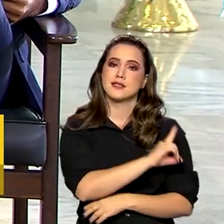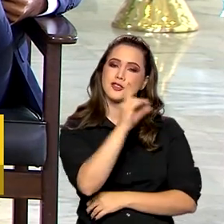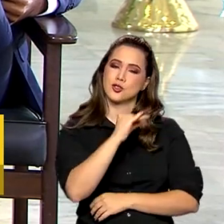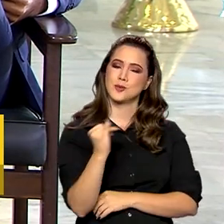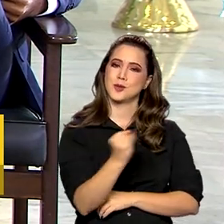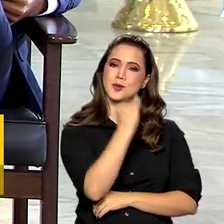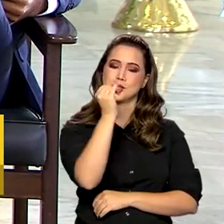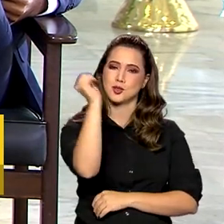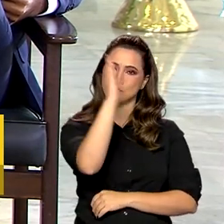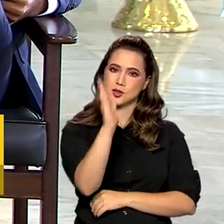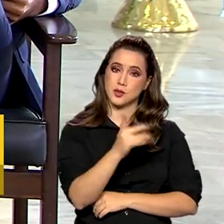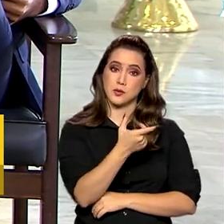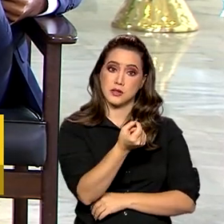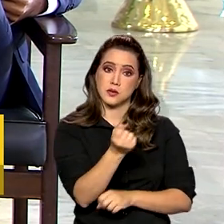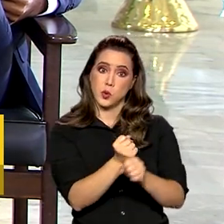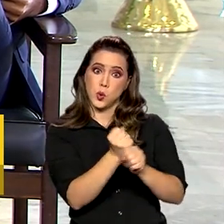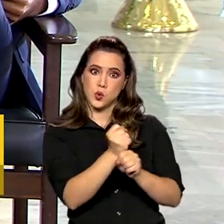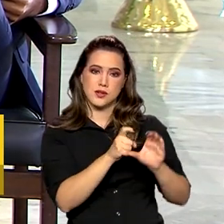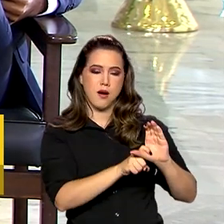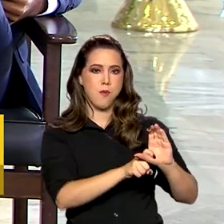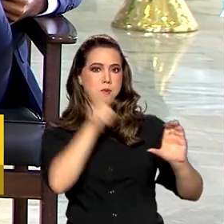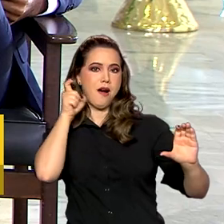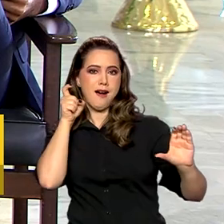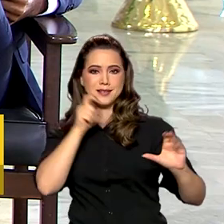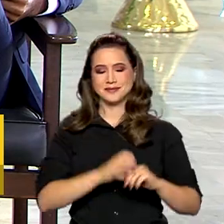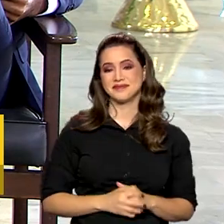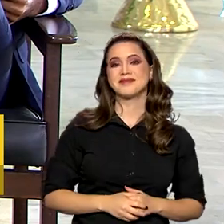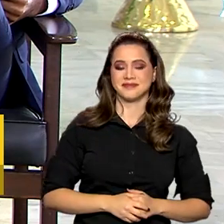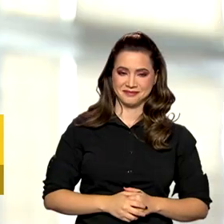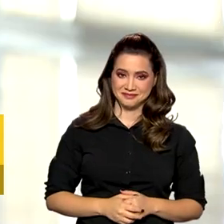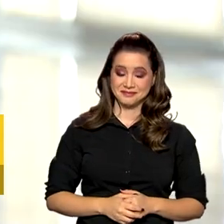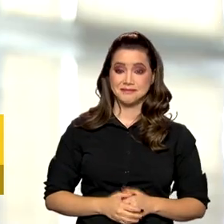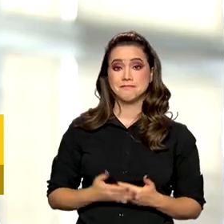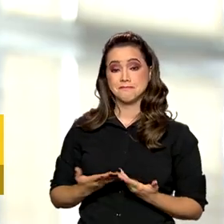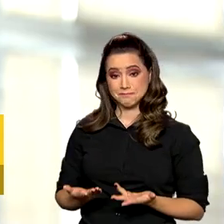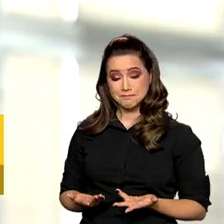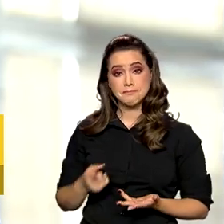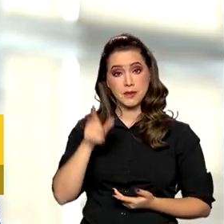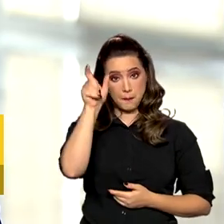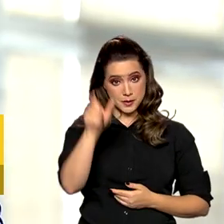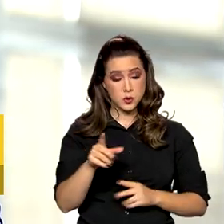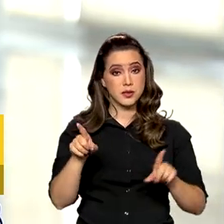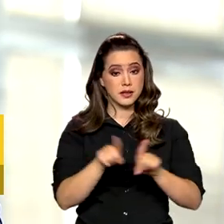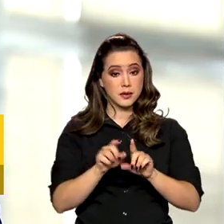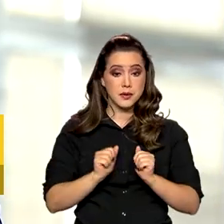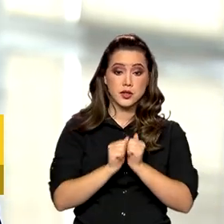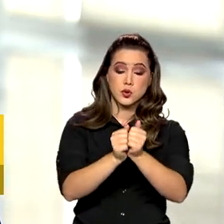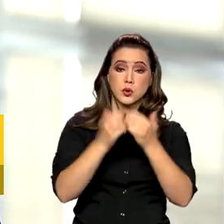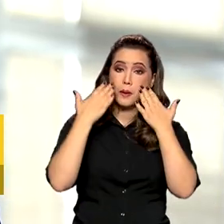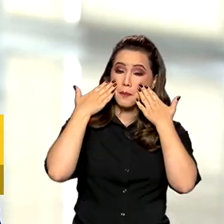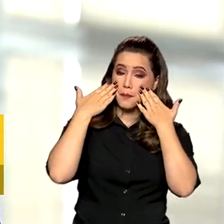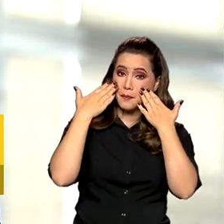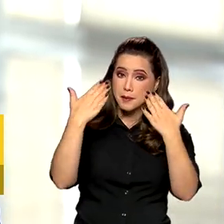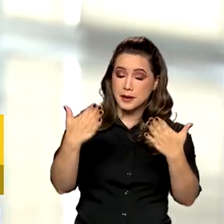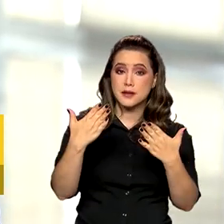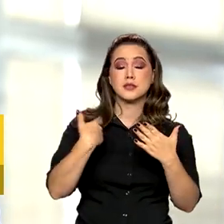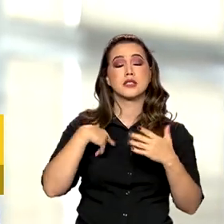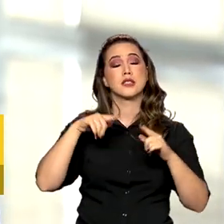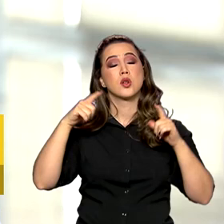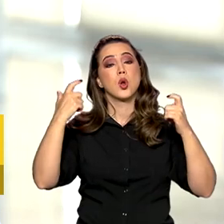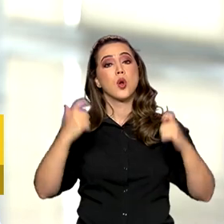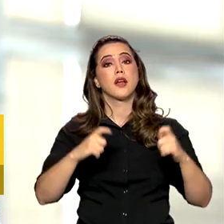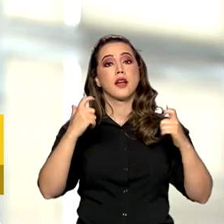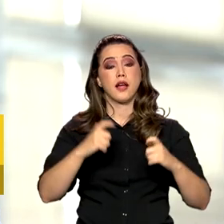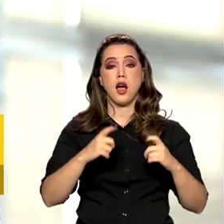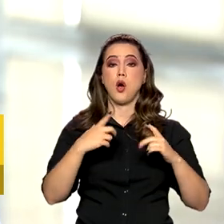que o Brasil completa 200 anos de independência. E olha, quem também vai estar nessa transmissão, no estúdio da TV